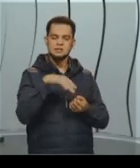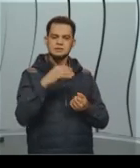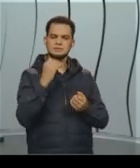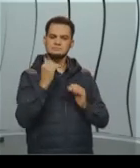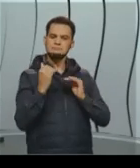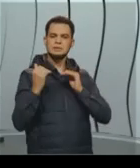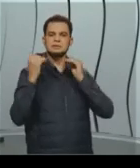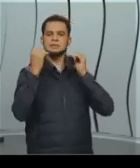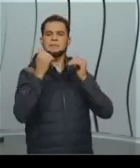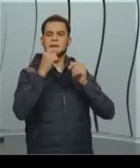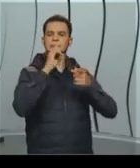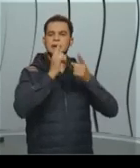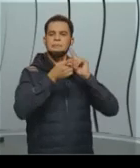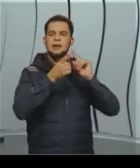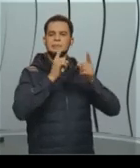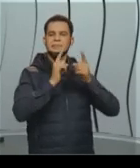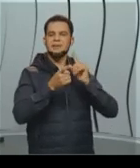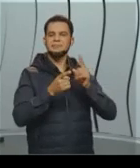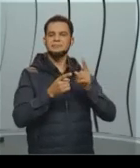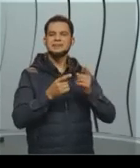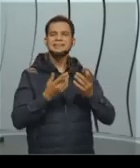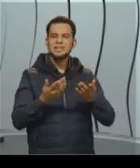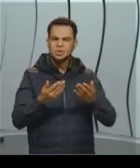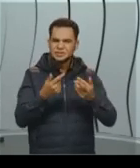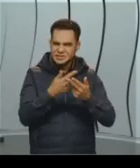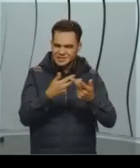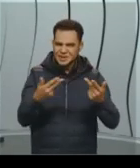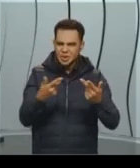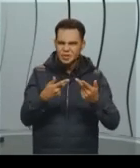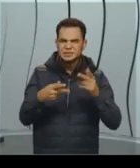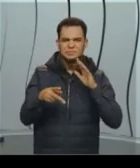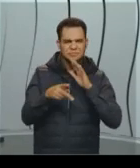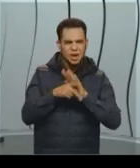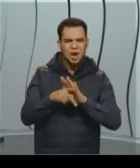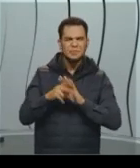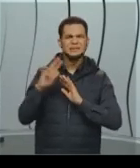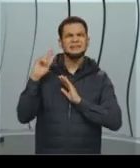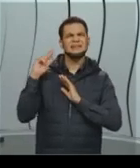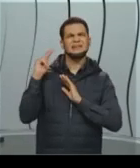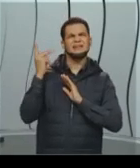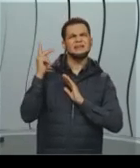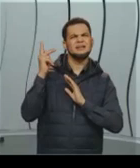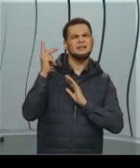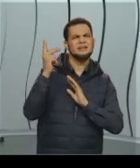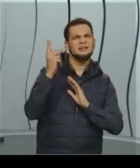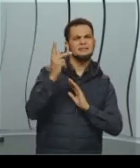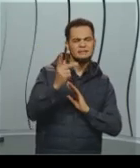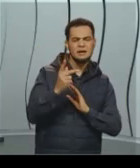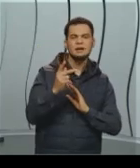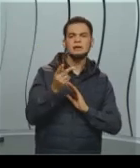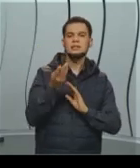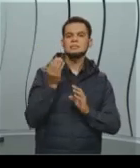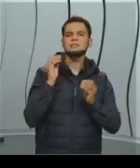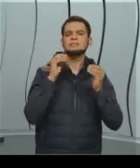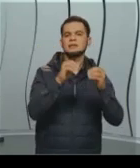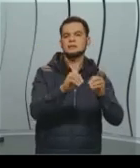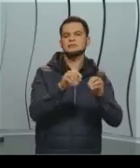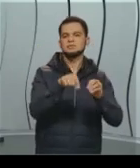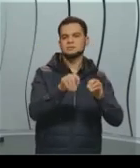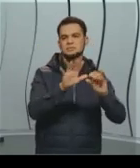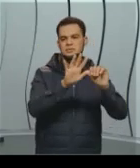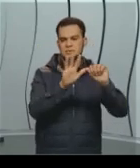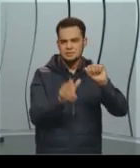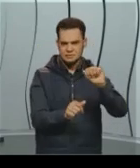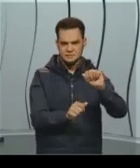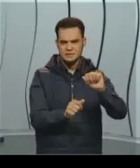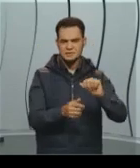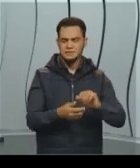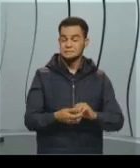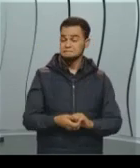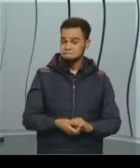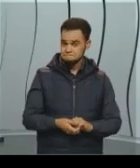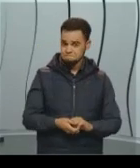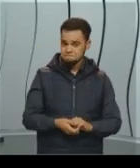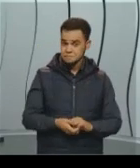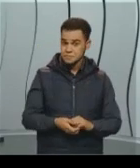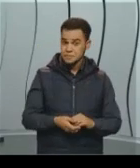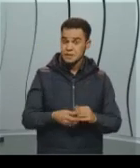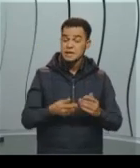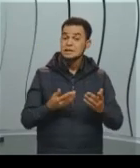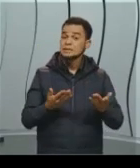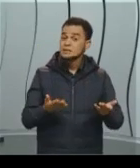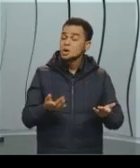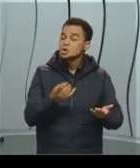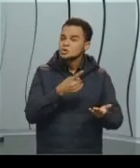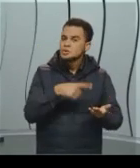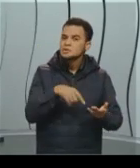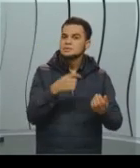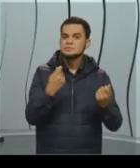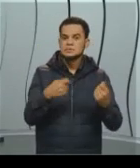questões que fazem parte dessas visões que ao longo da história foram sustentadas. A respeito do continente, então, nós precisamos conhecer um